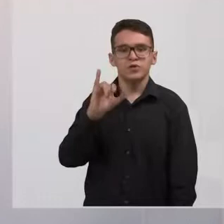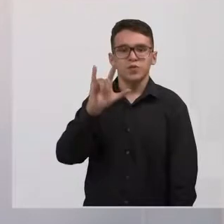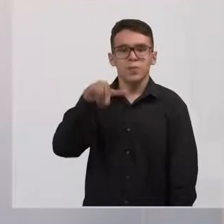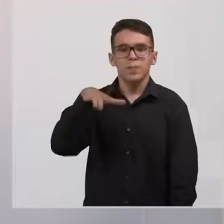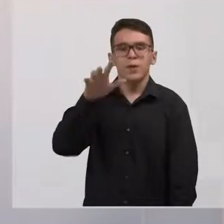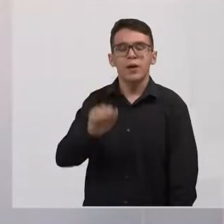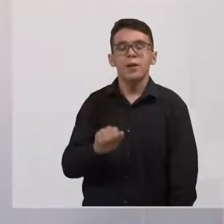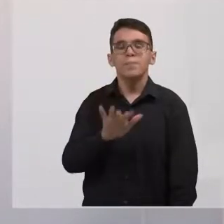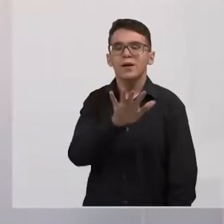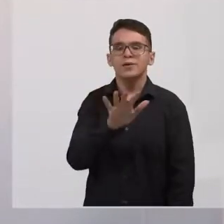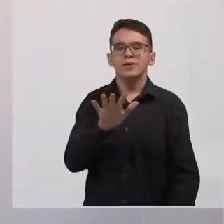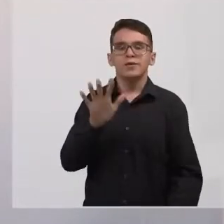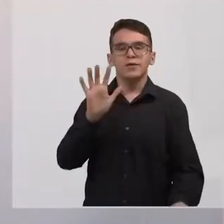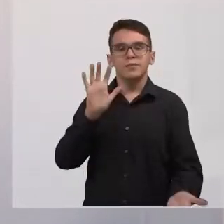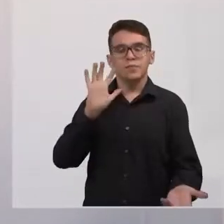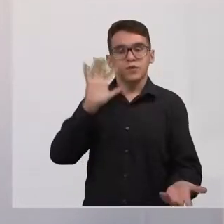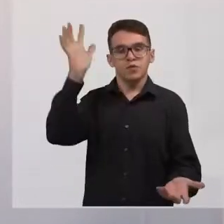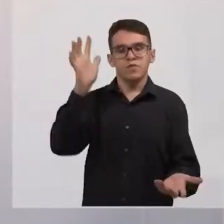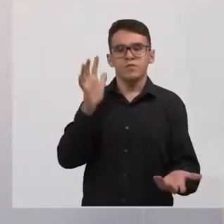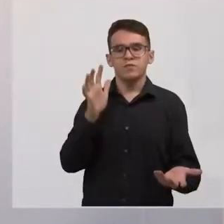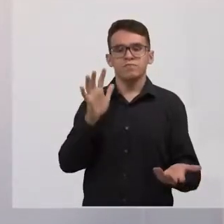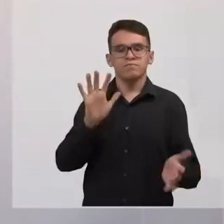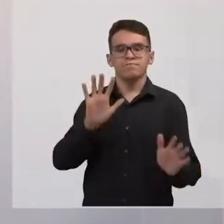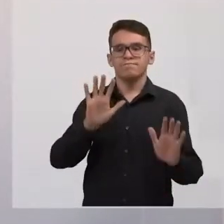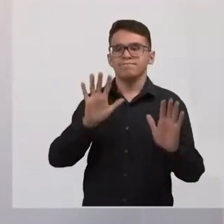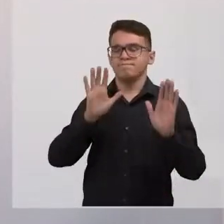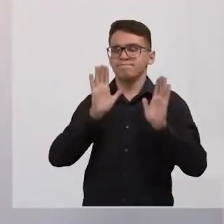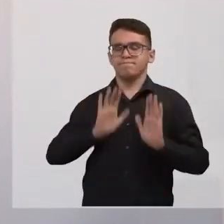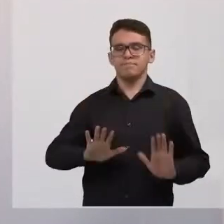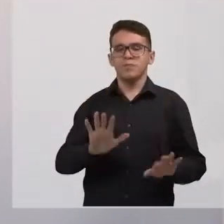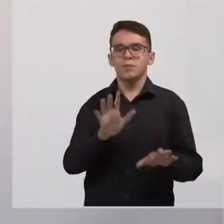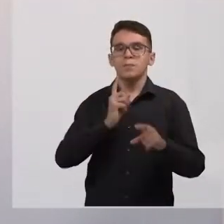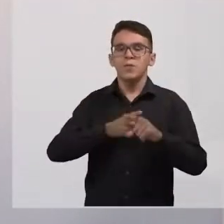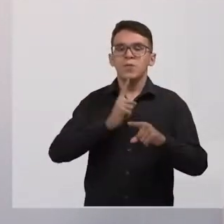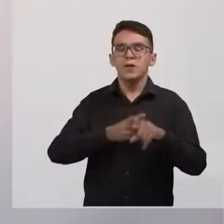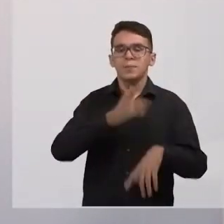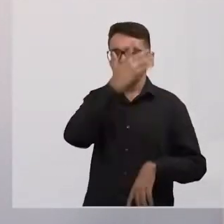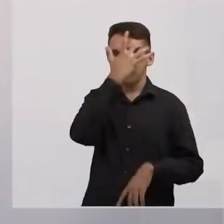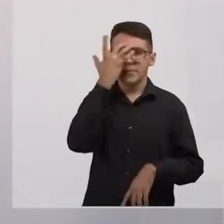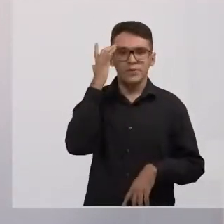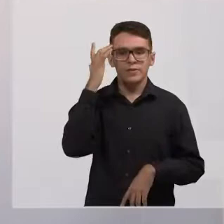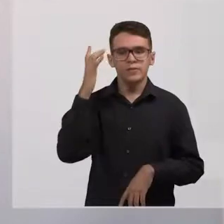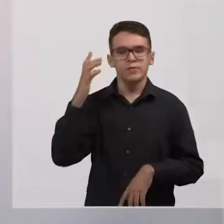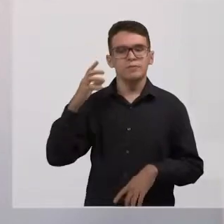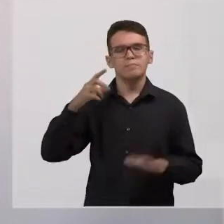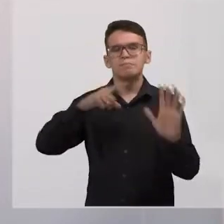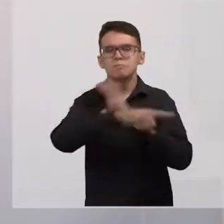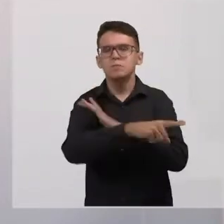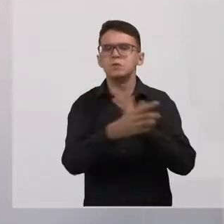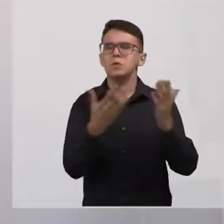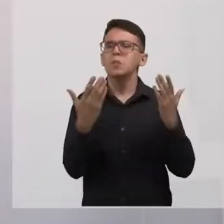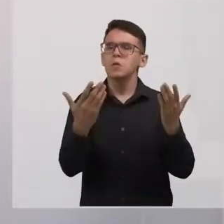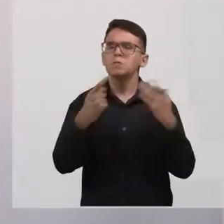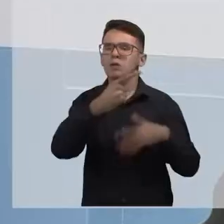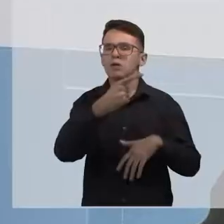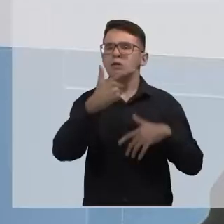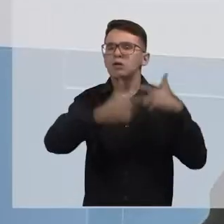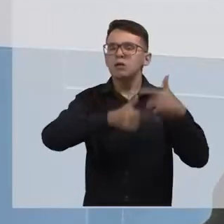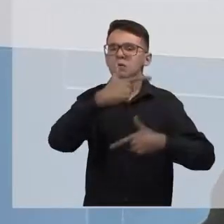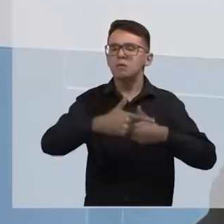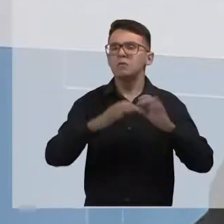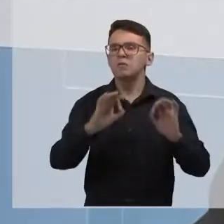começaram a questionar o patrimônio dele. Quer dizer, coisas que... Se afastou de novo, aí ficou